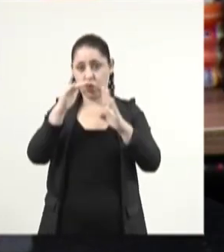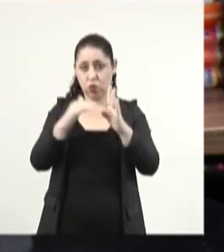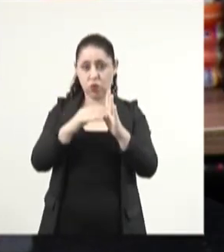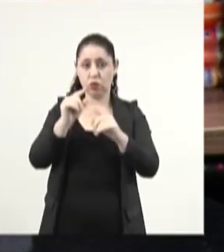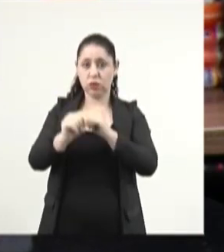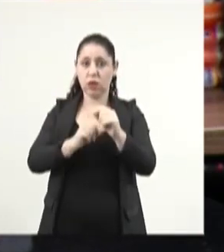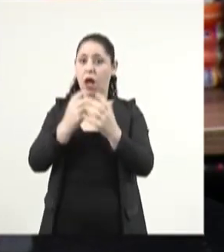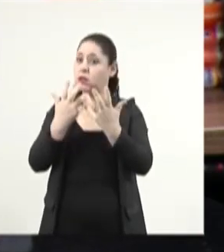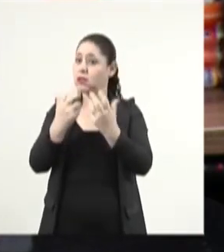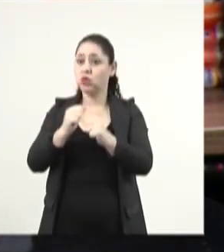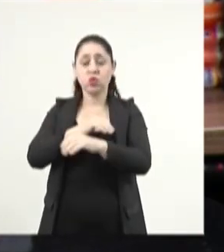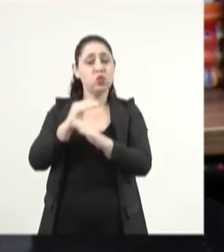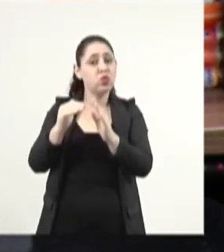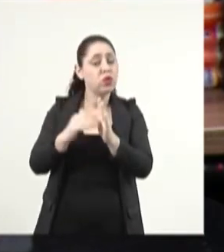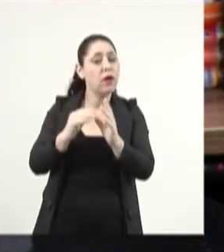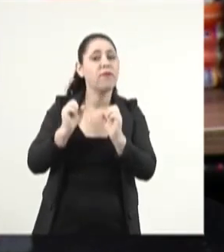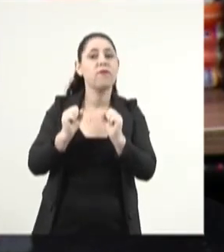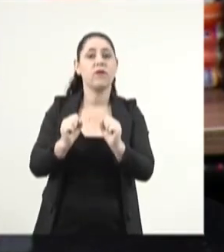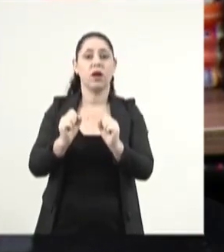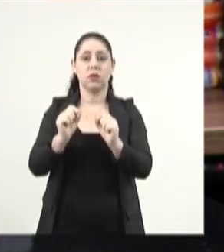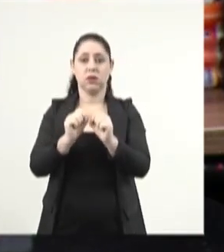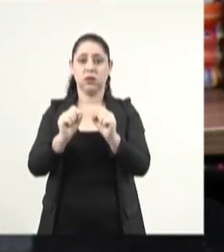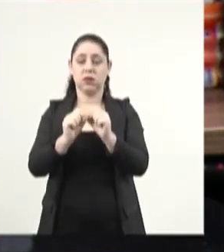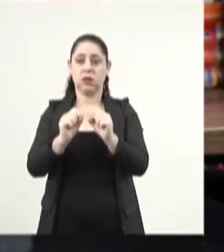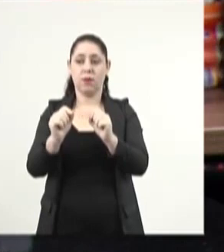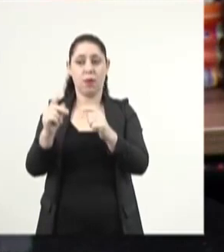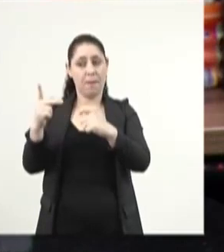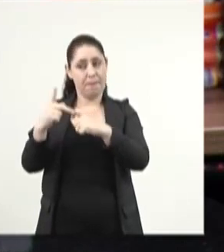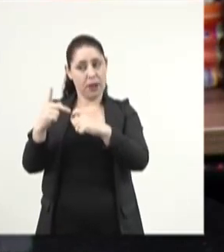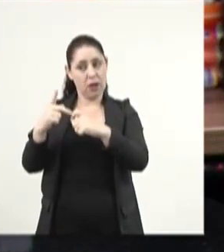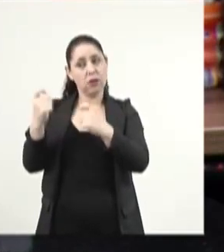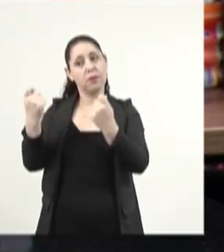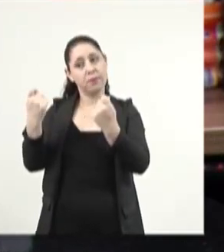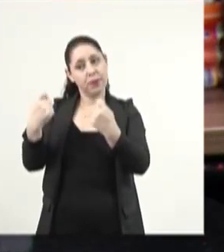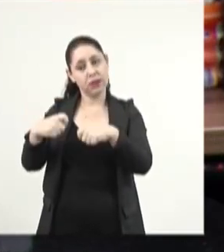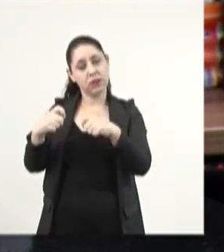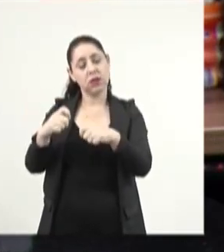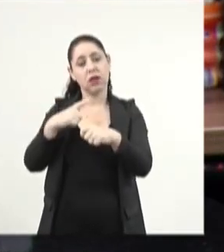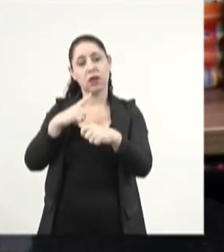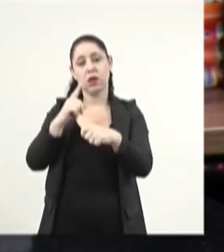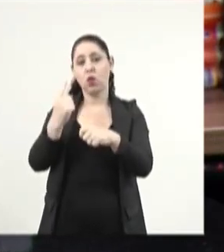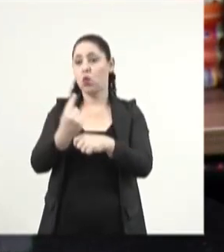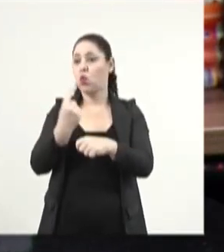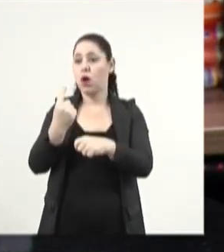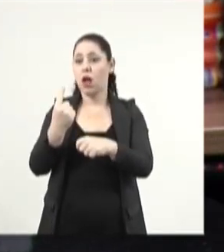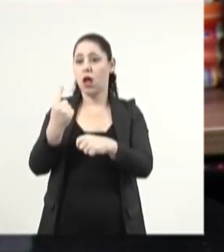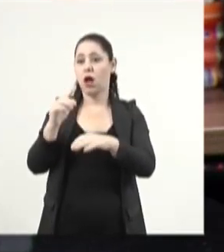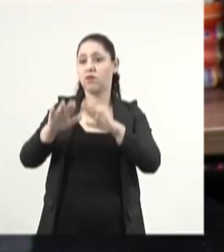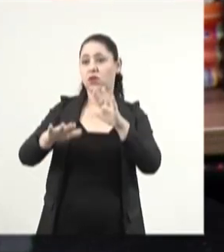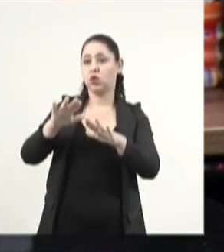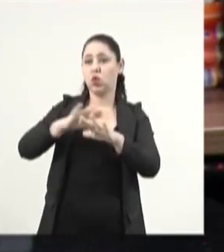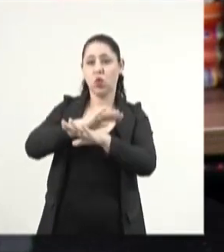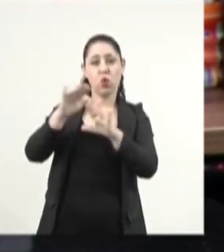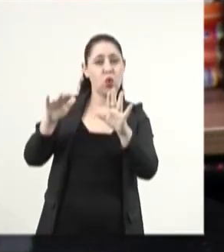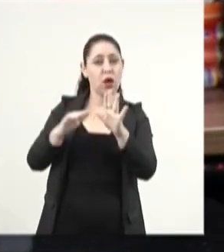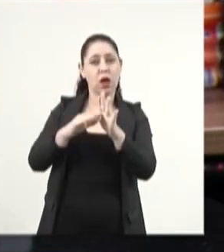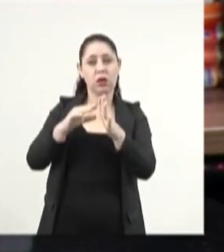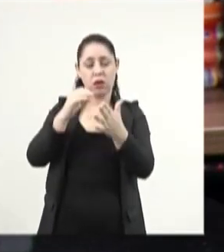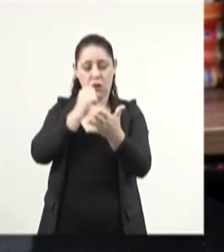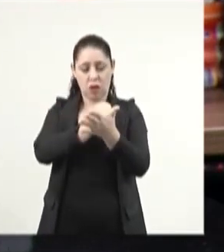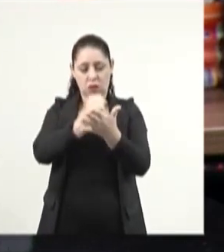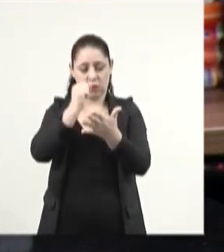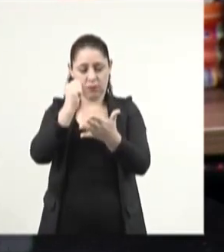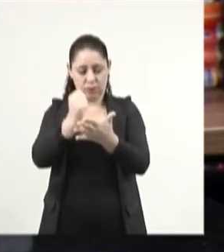totalmente adesivos, o que significa dizer que as operadoras do plano designam unilateralmente todas as cláusulas